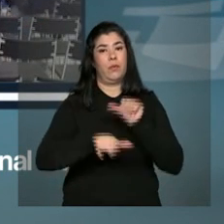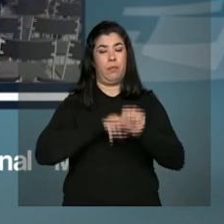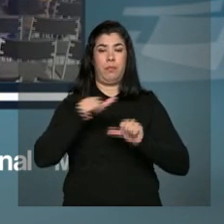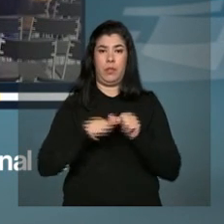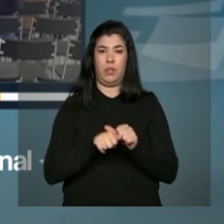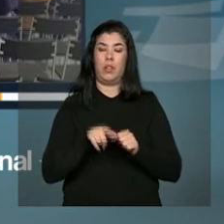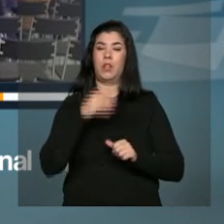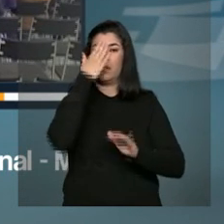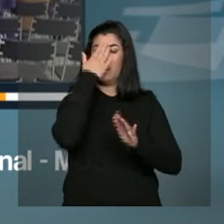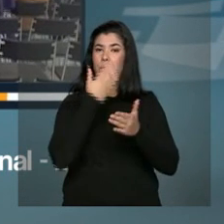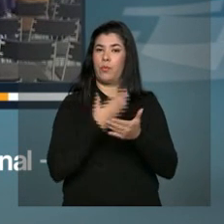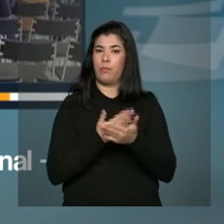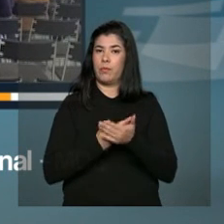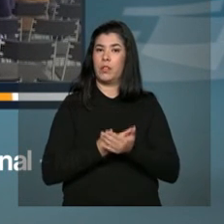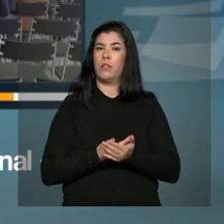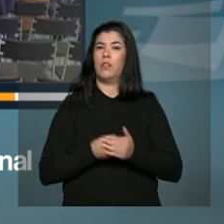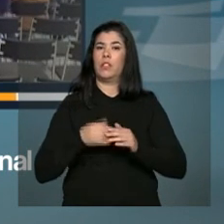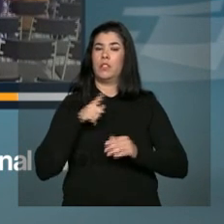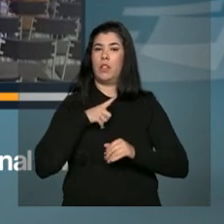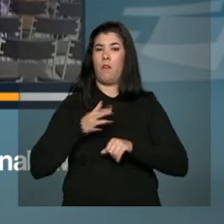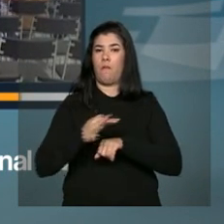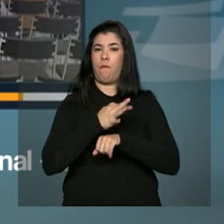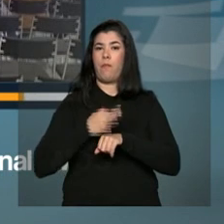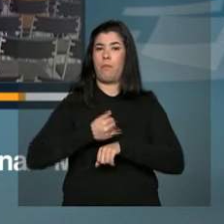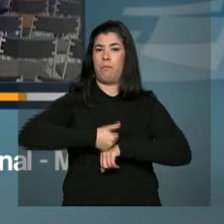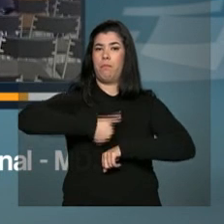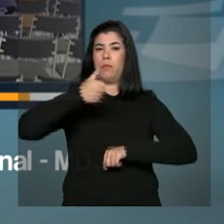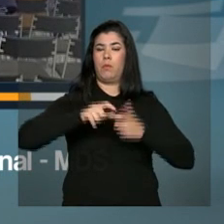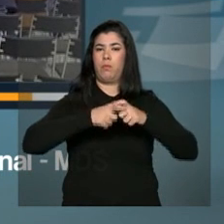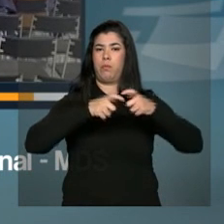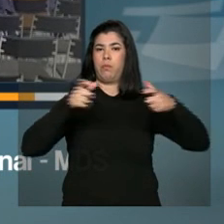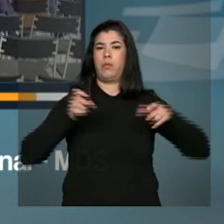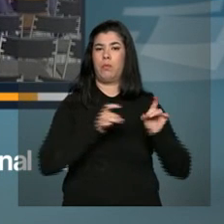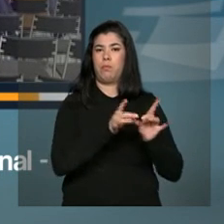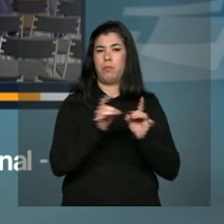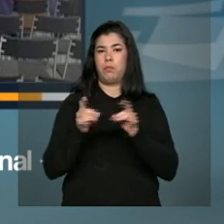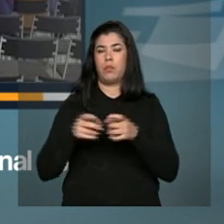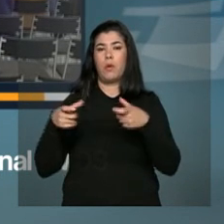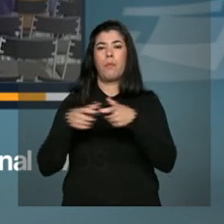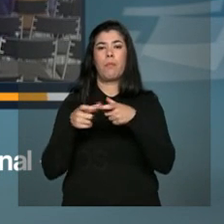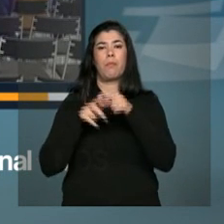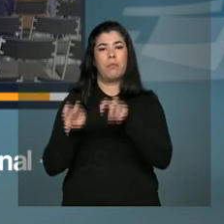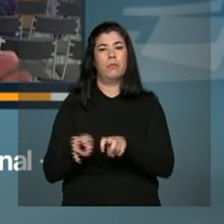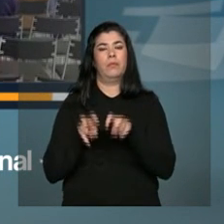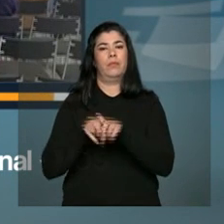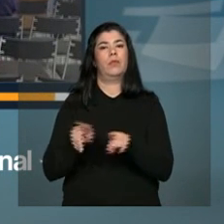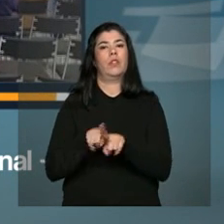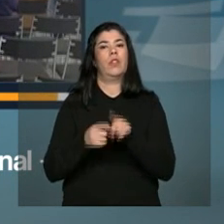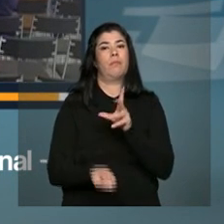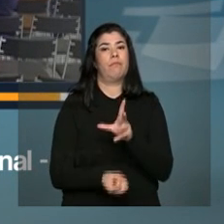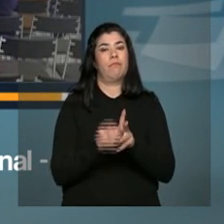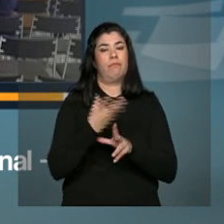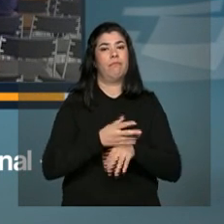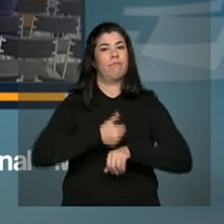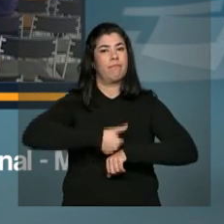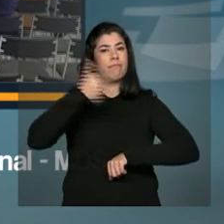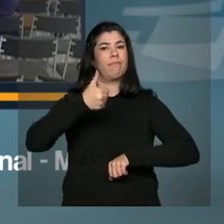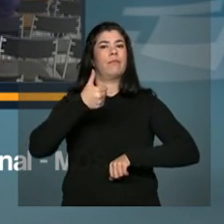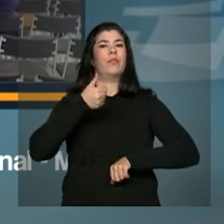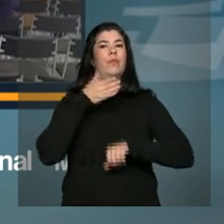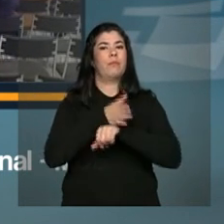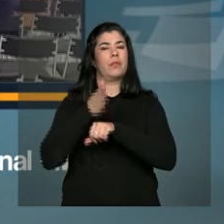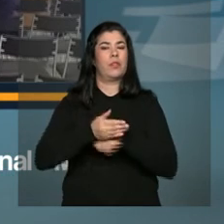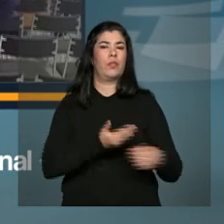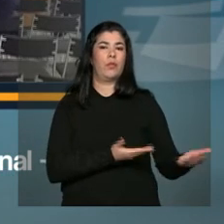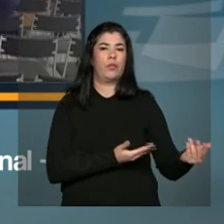nós vamos estimular a formalização e nós vamos ampliar os mercados desses pequenos empreendimentos, gerando oportunidades para os jovens, para